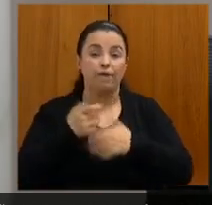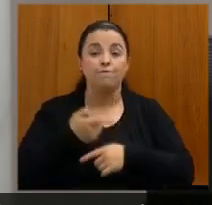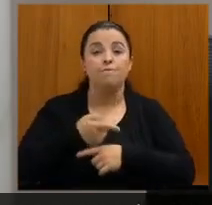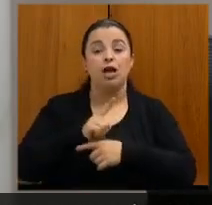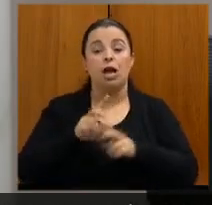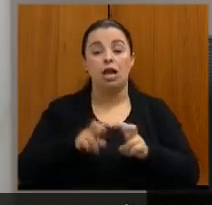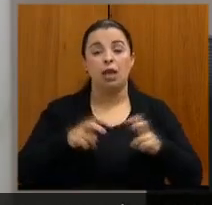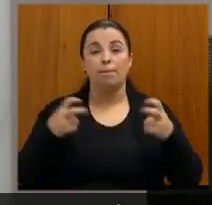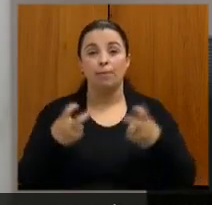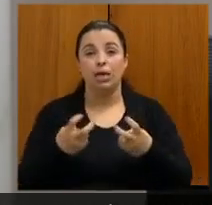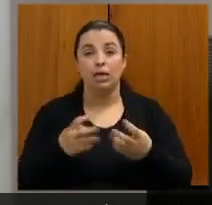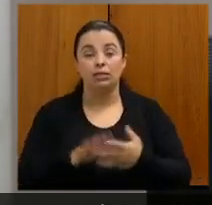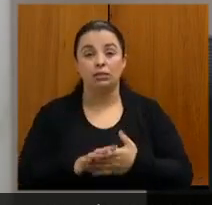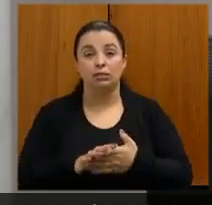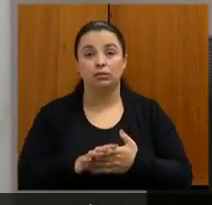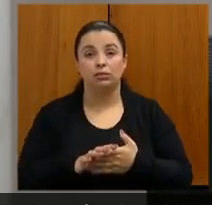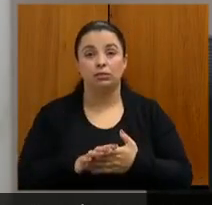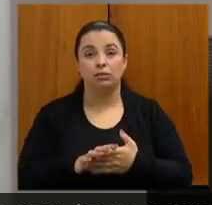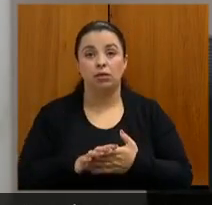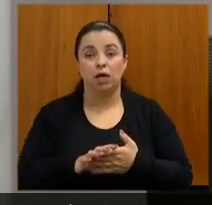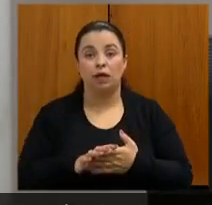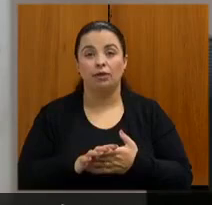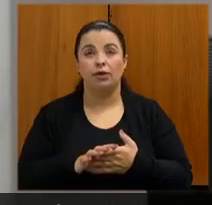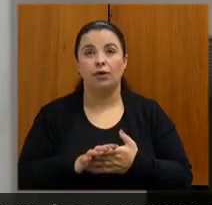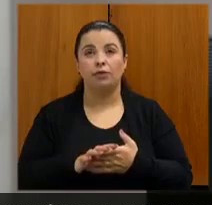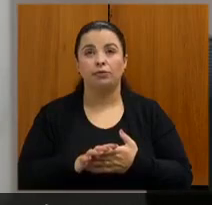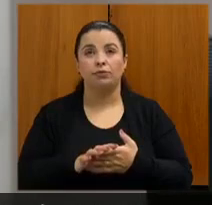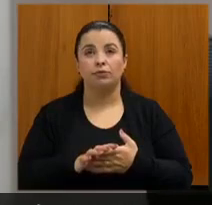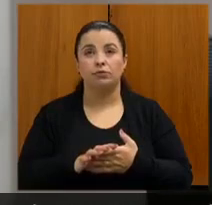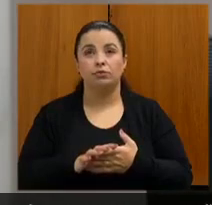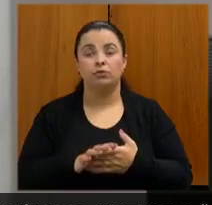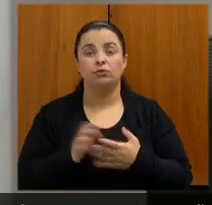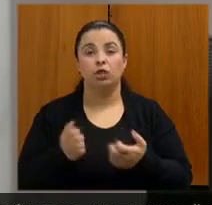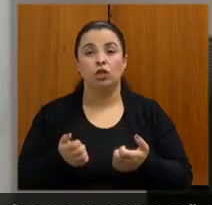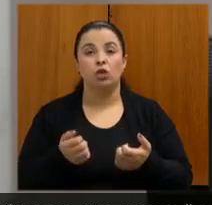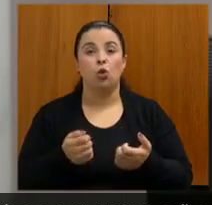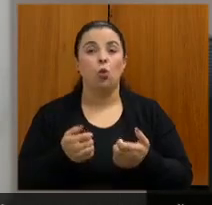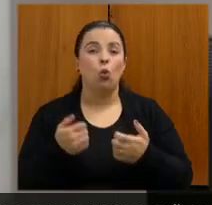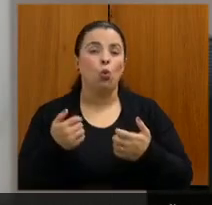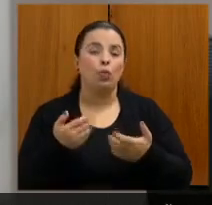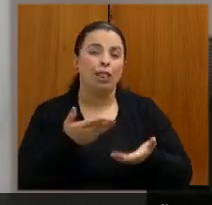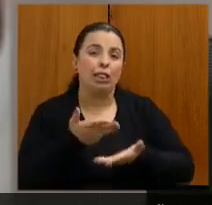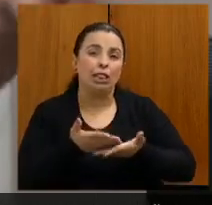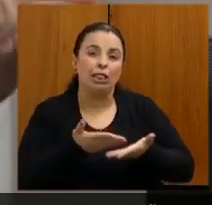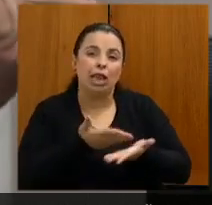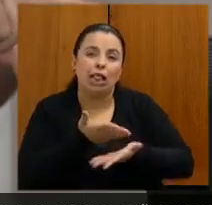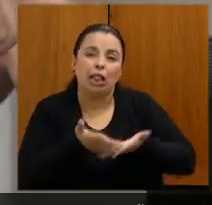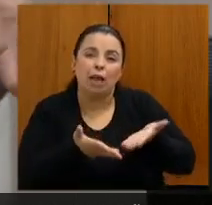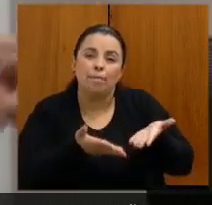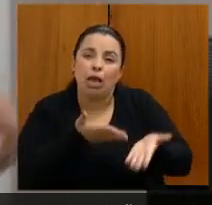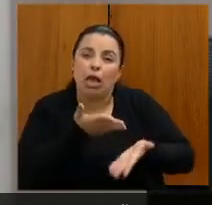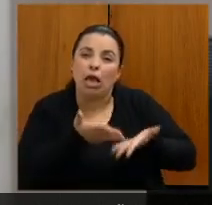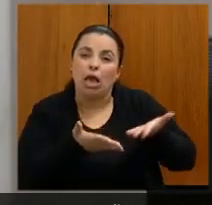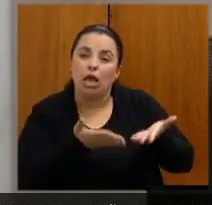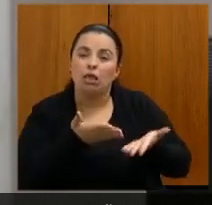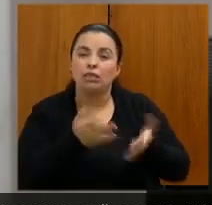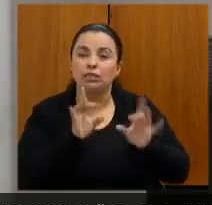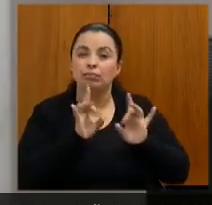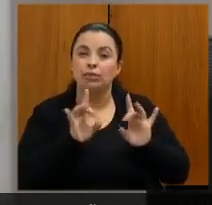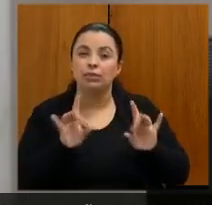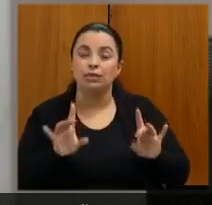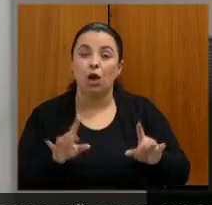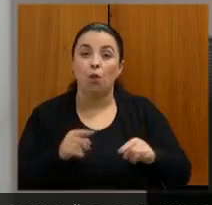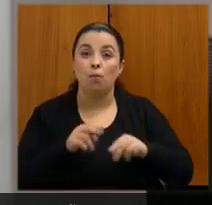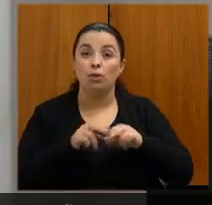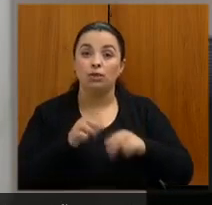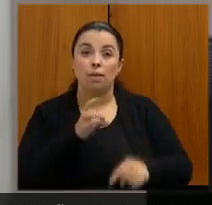tratados com pão de ló porque havia um grande receio que esses advogados eles se retirassem da mesa e